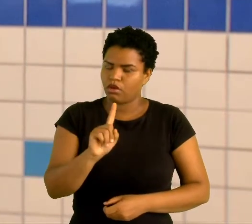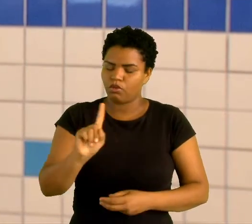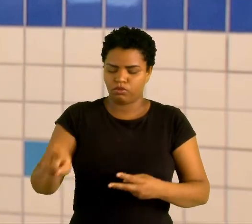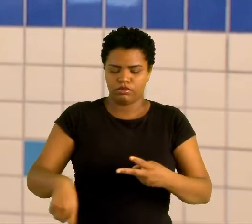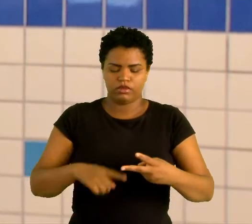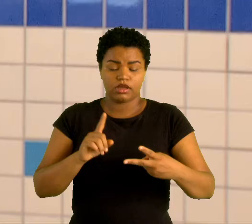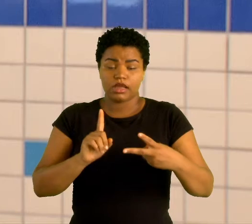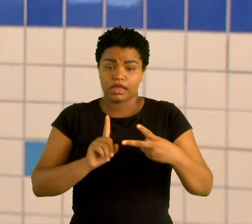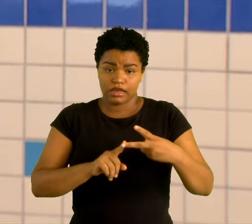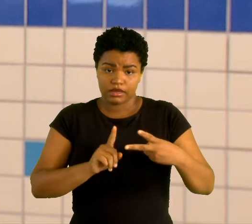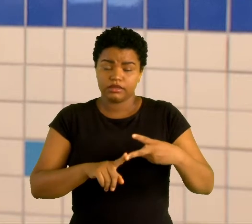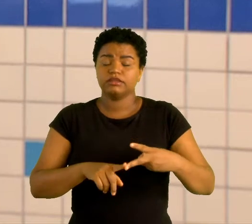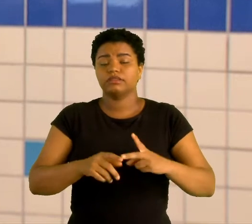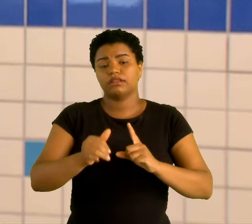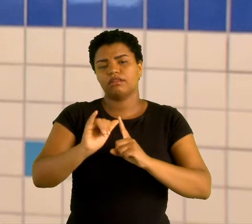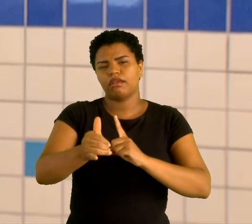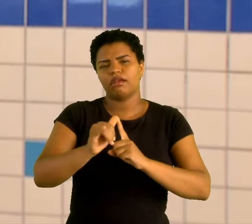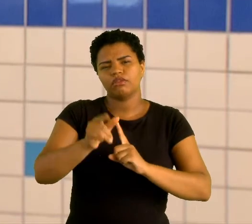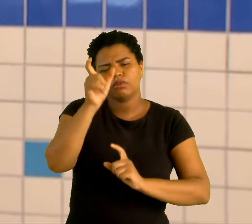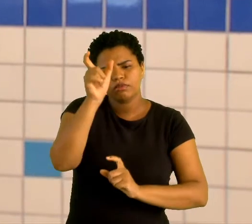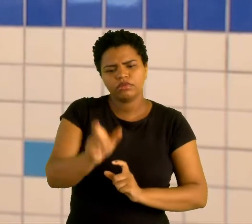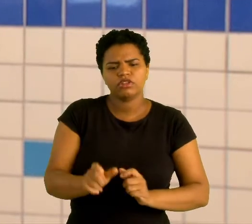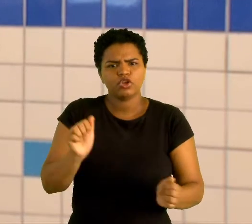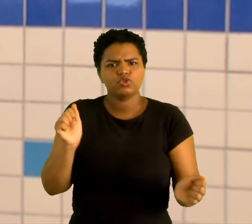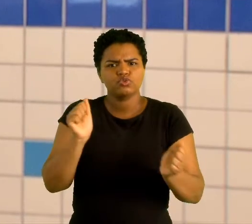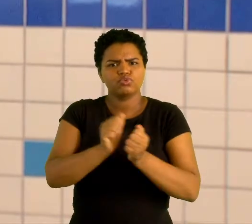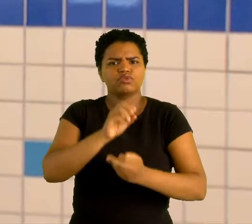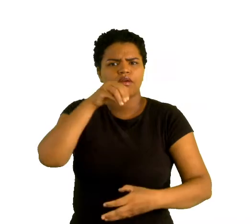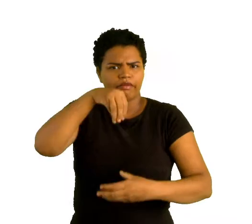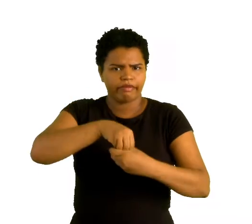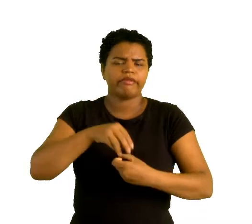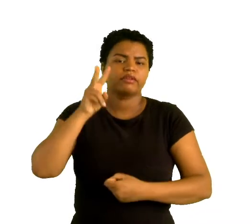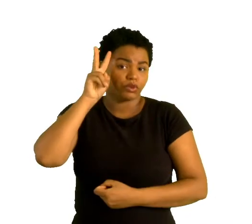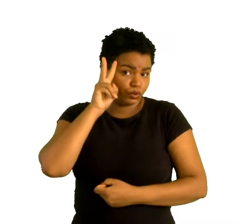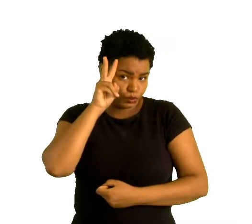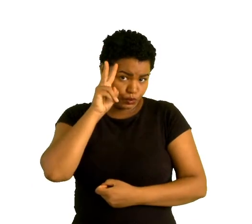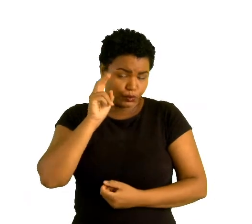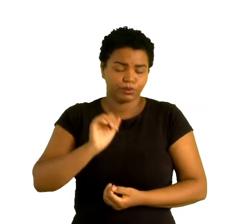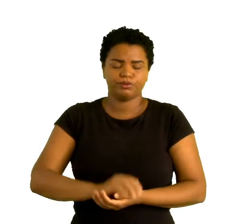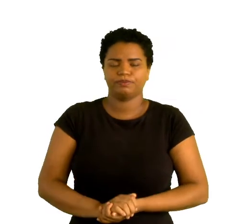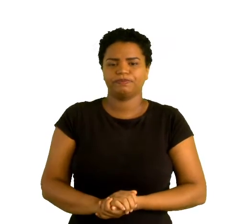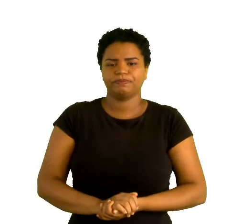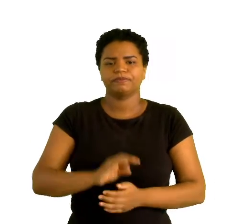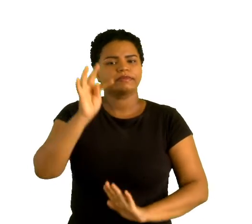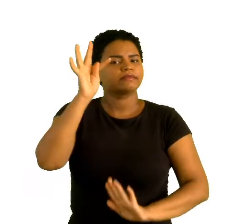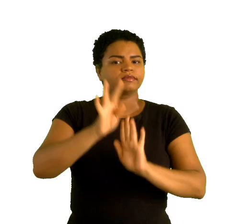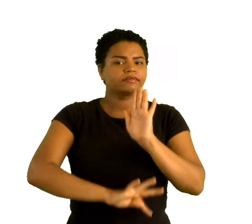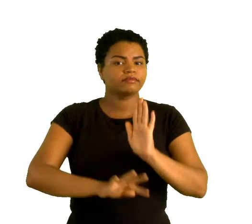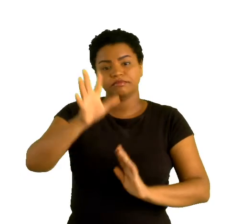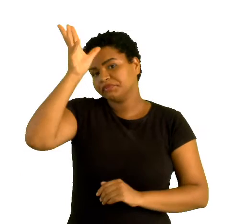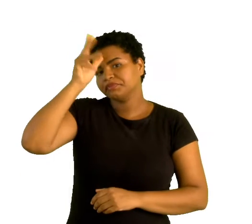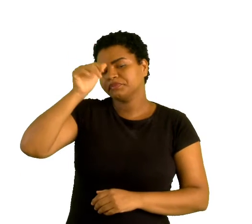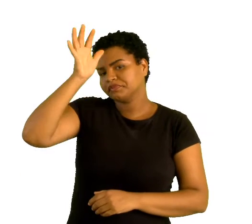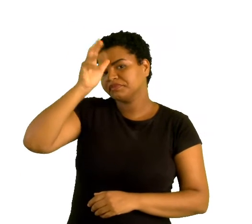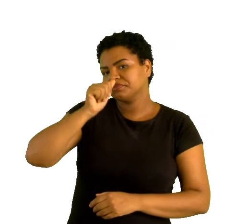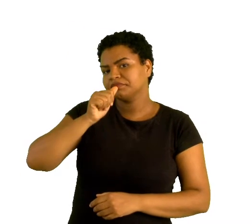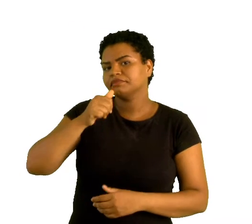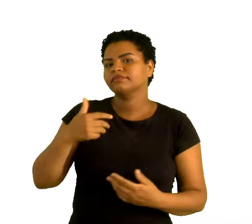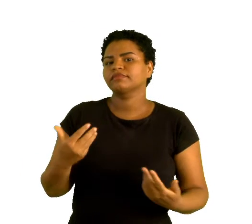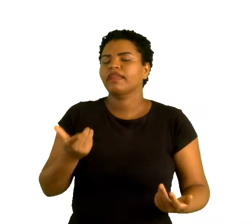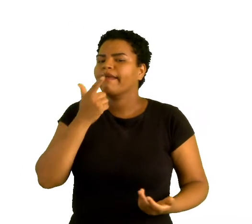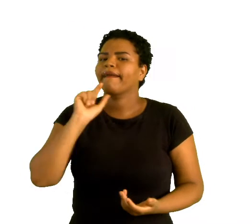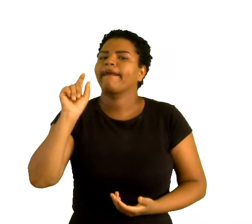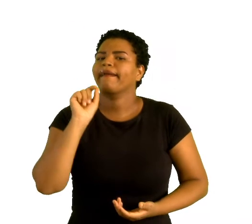personagem, aquele que está junto, que está presente na história. E o texto do galo? Será quem está contando a